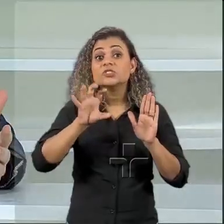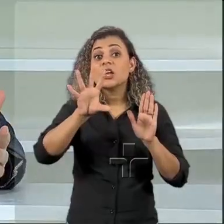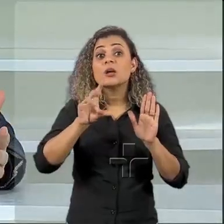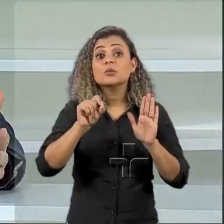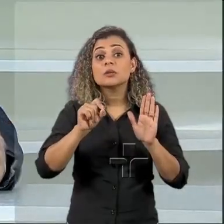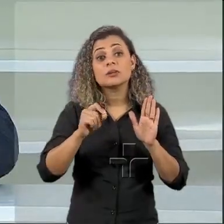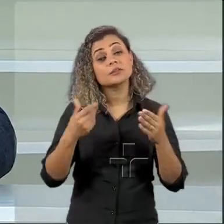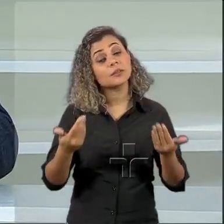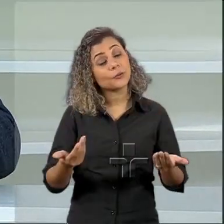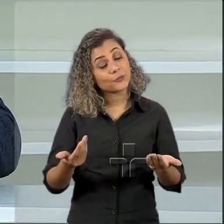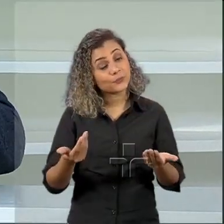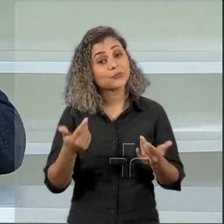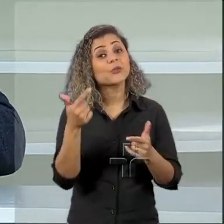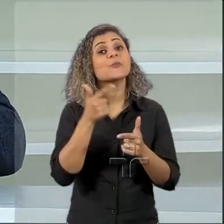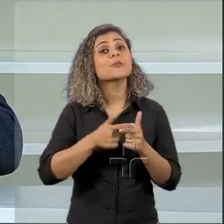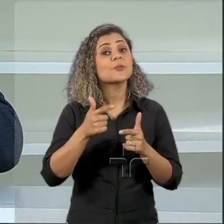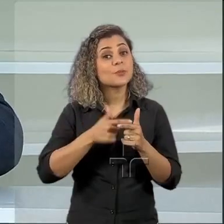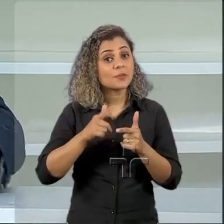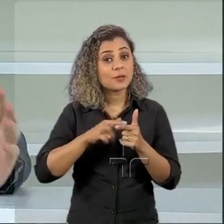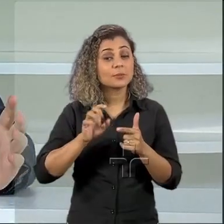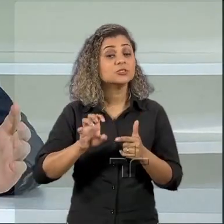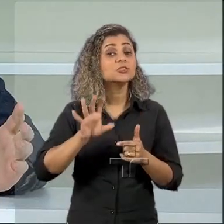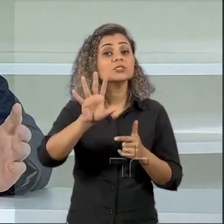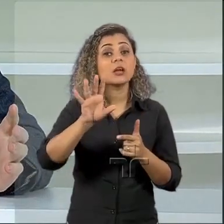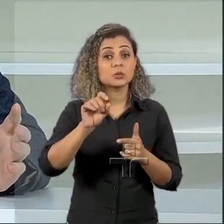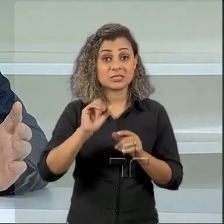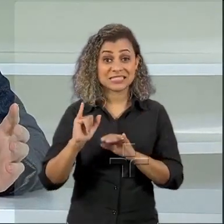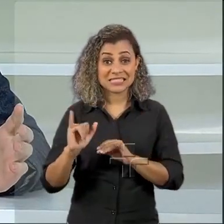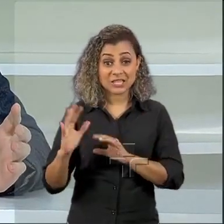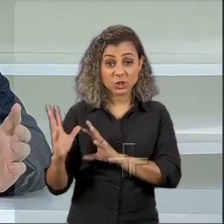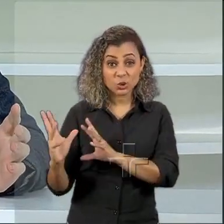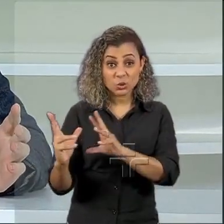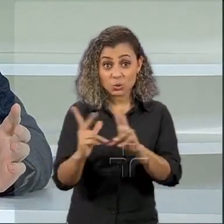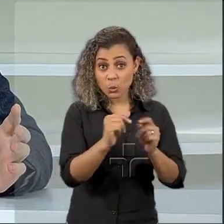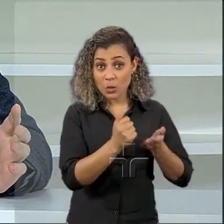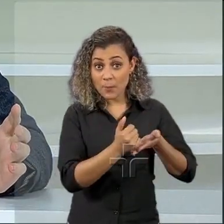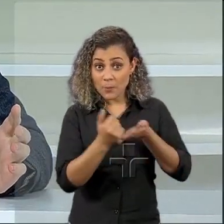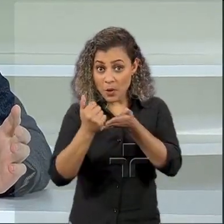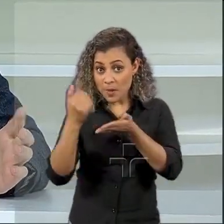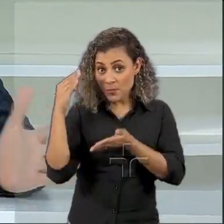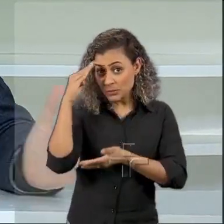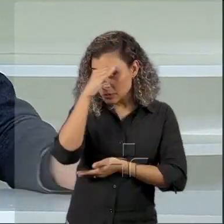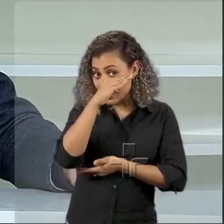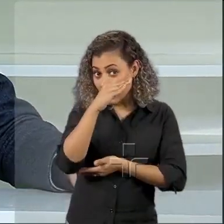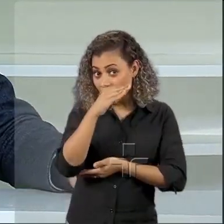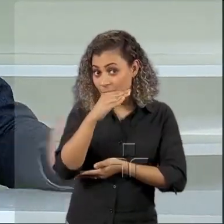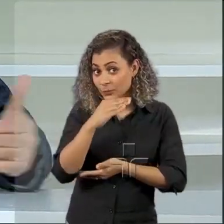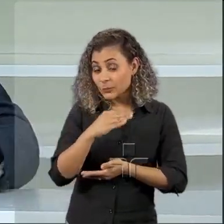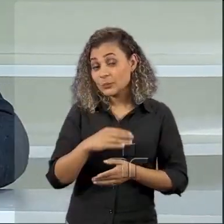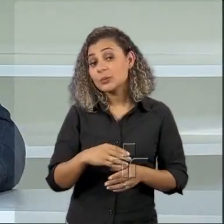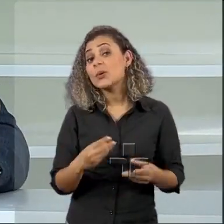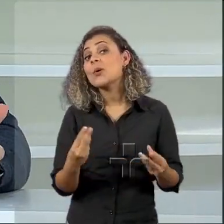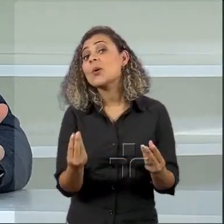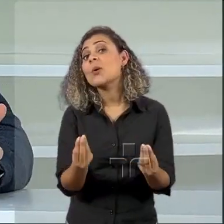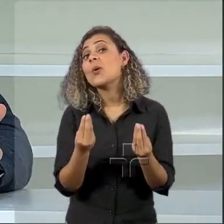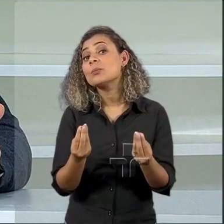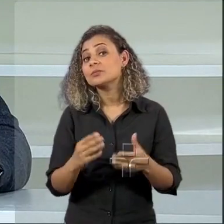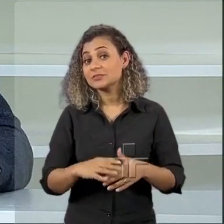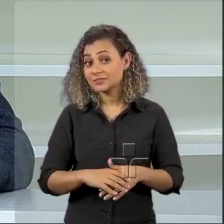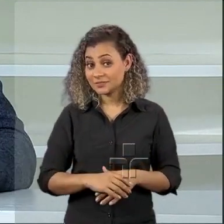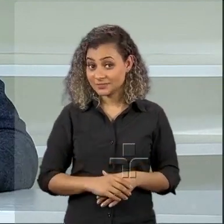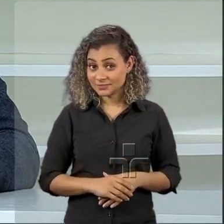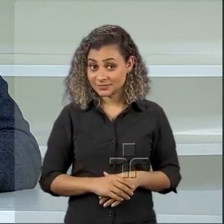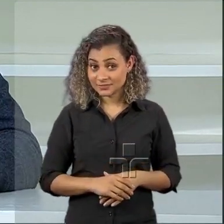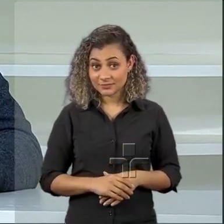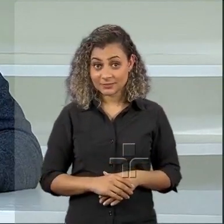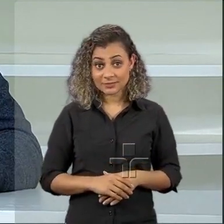começamos com um problema, porque se todos os candidatos forem apoiar o Bolsonaro, onde é que nós vamos ficar? O efeito é